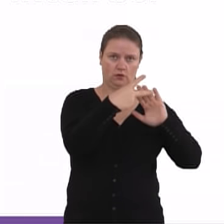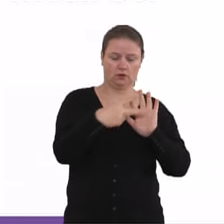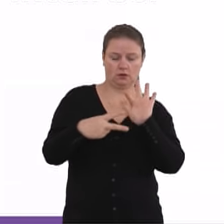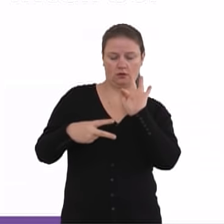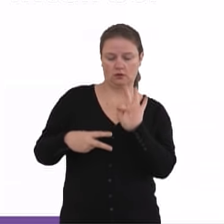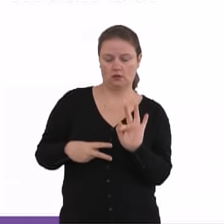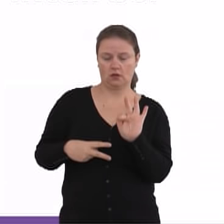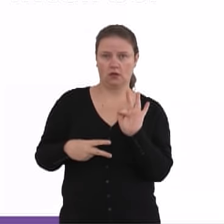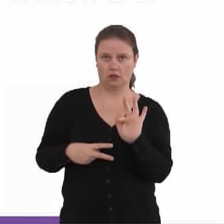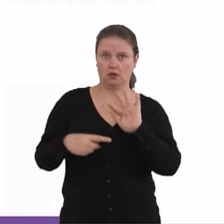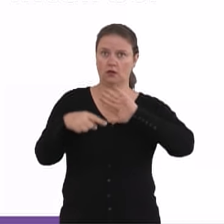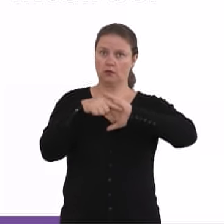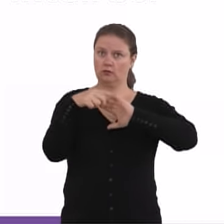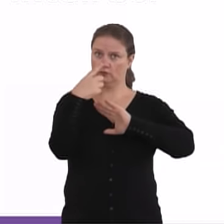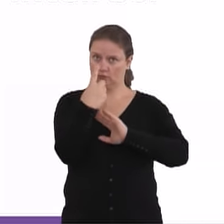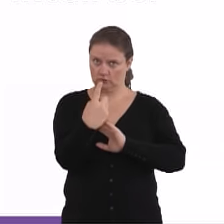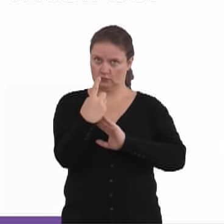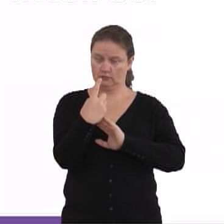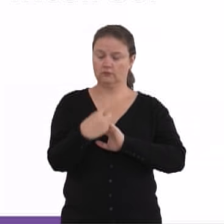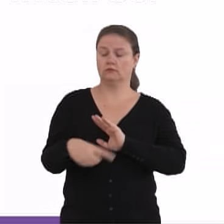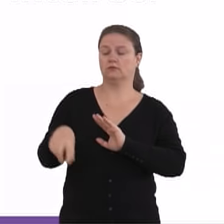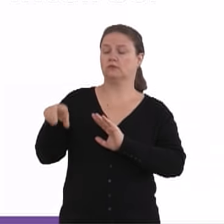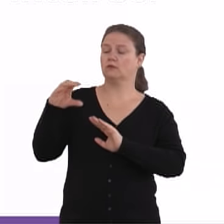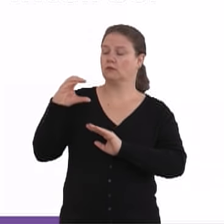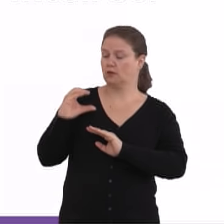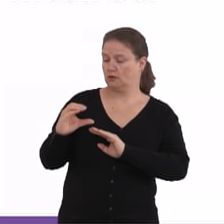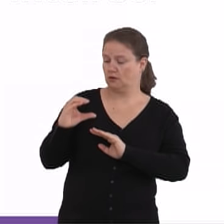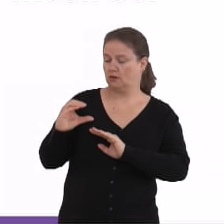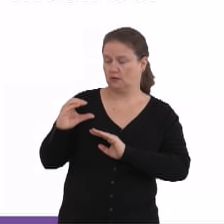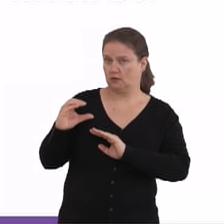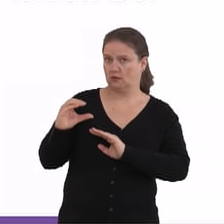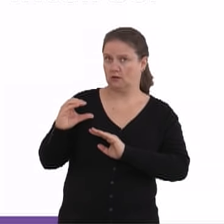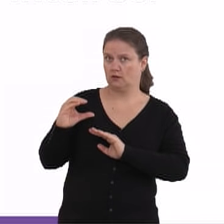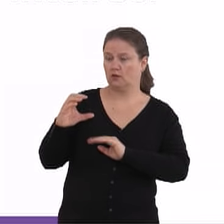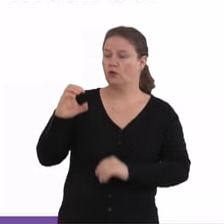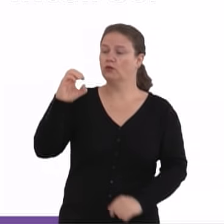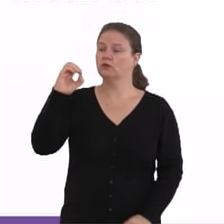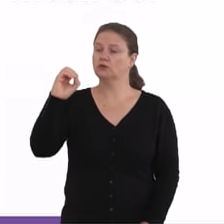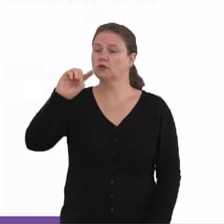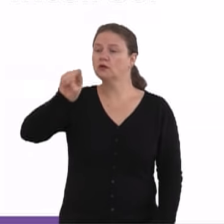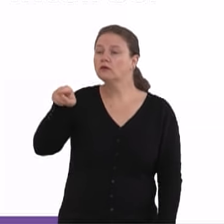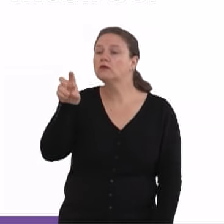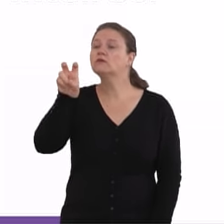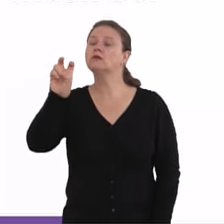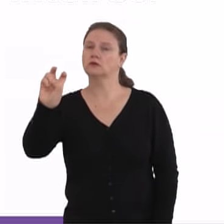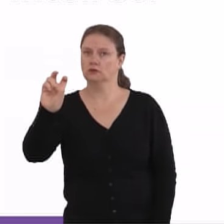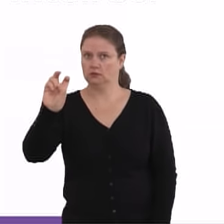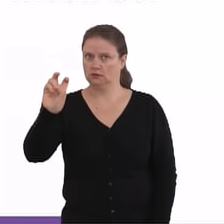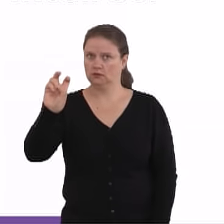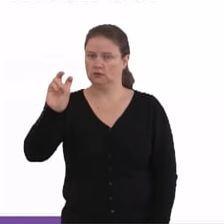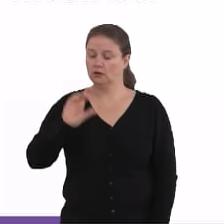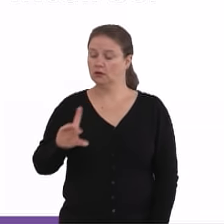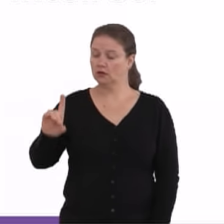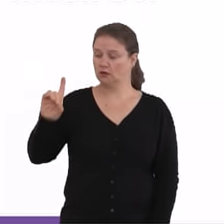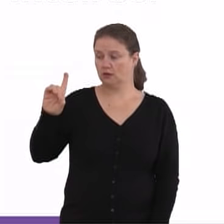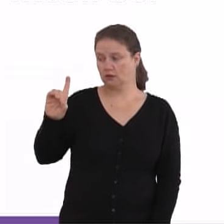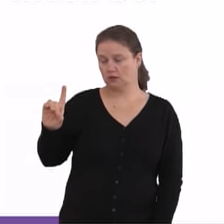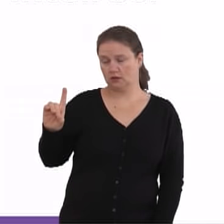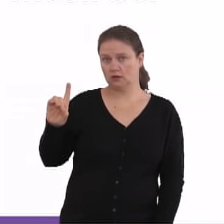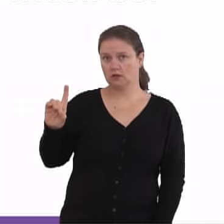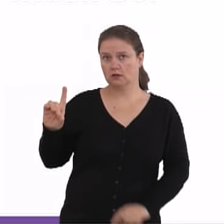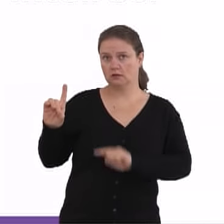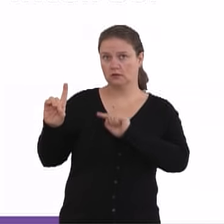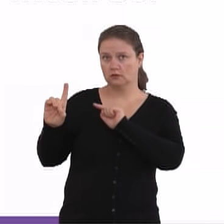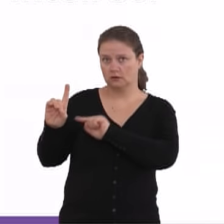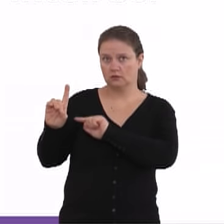F identificando o -1, a letra C identificando o 0,5, a letra D